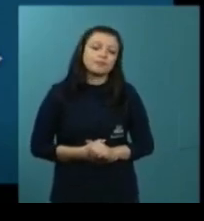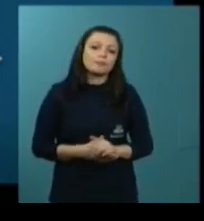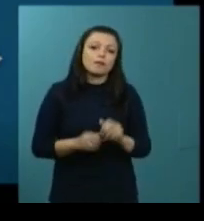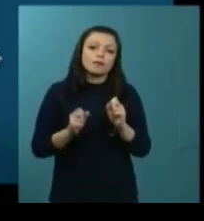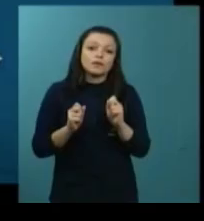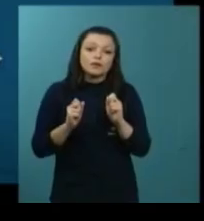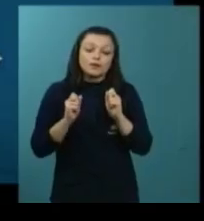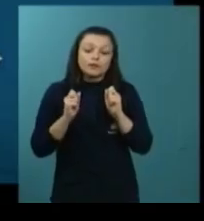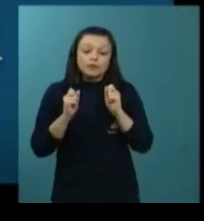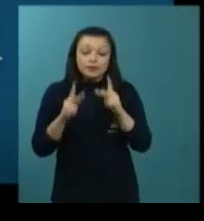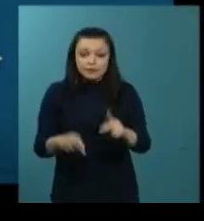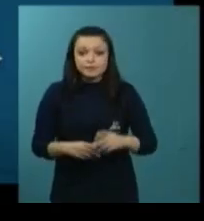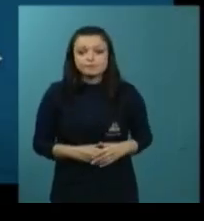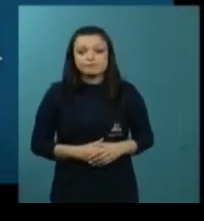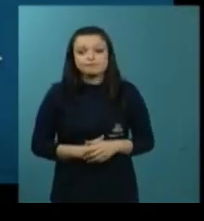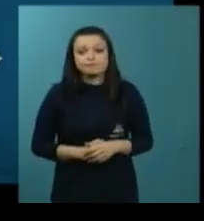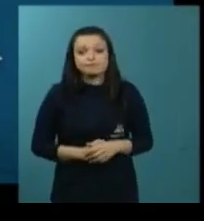Vamos falar